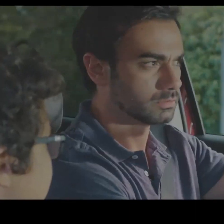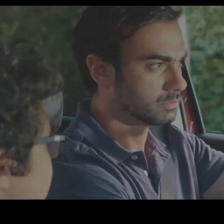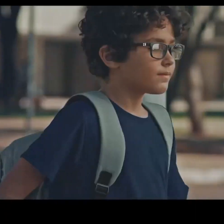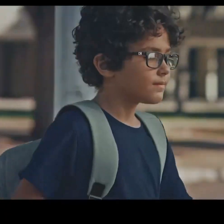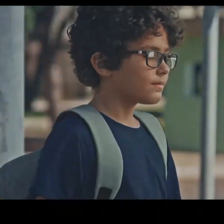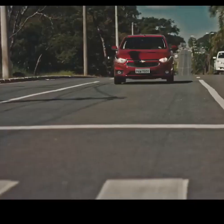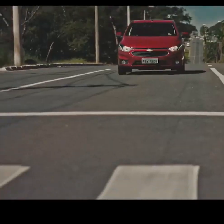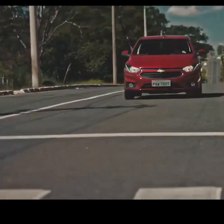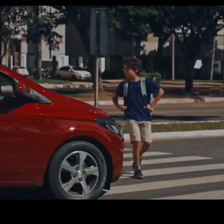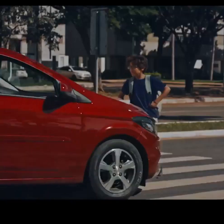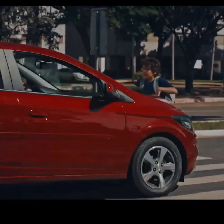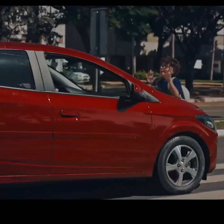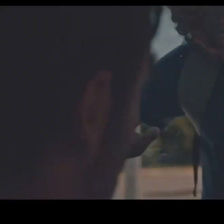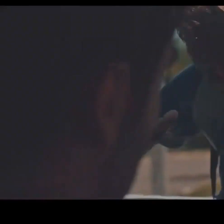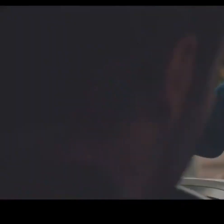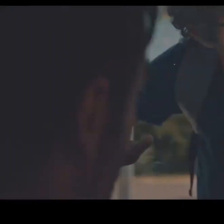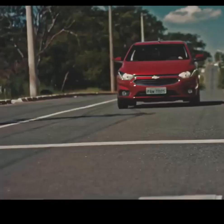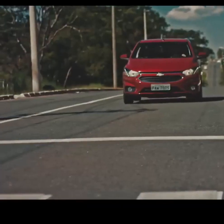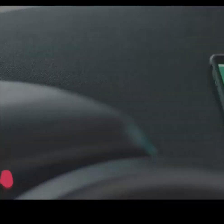ver.